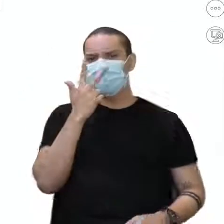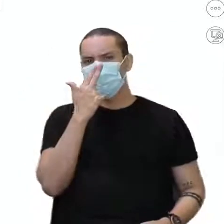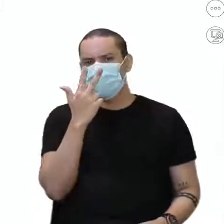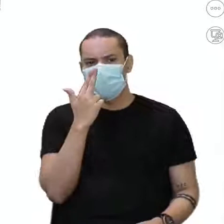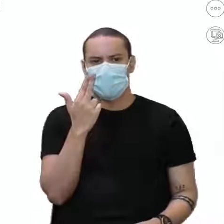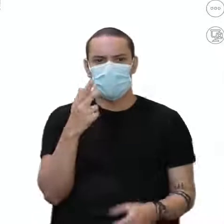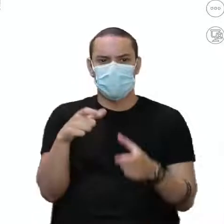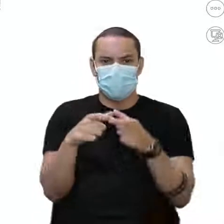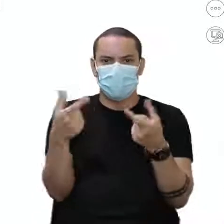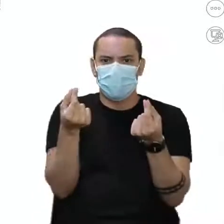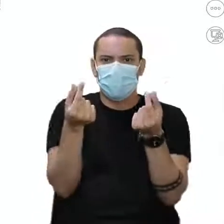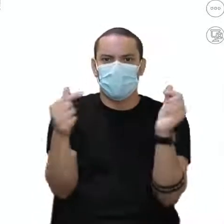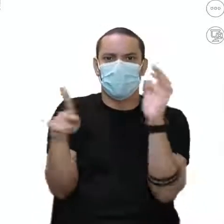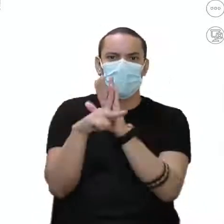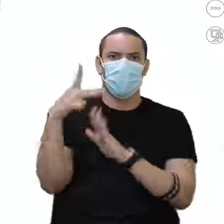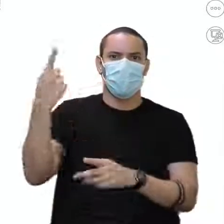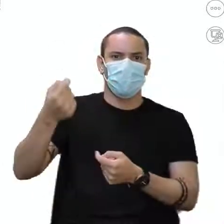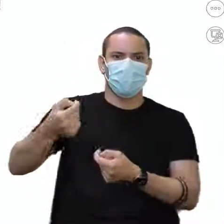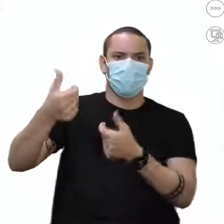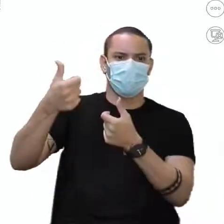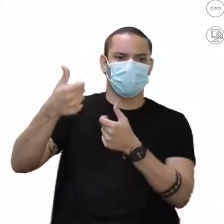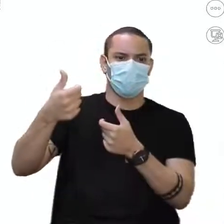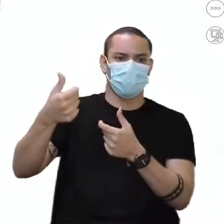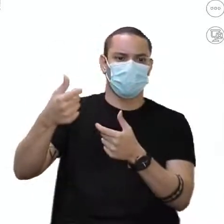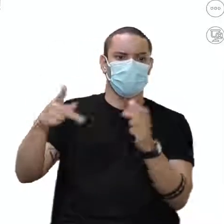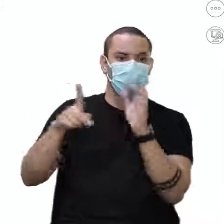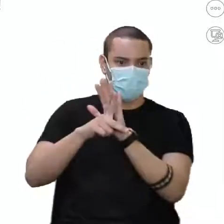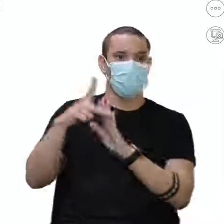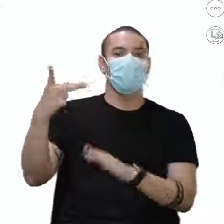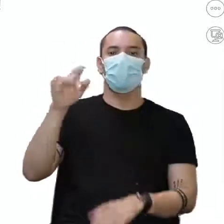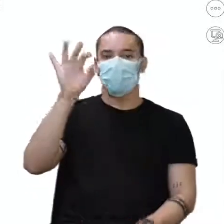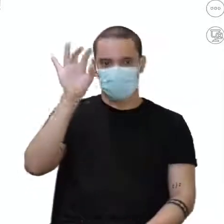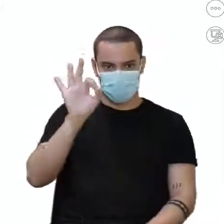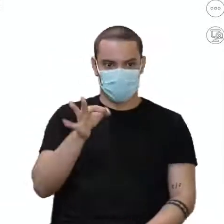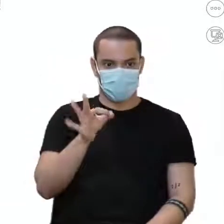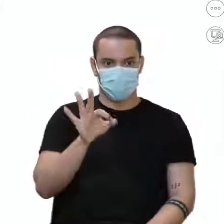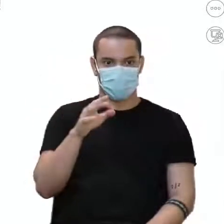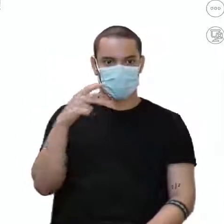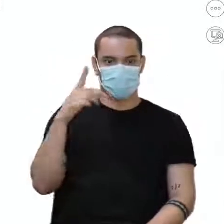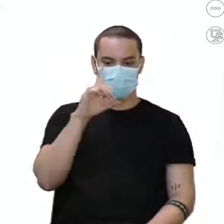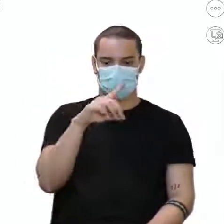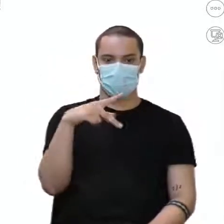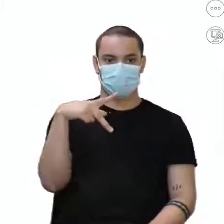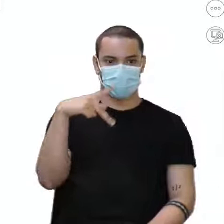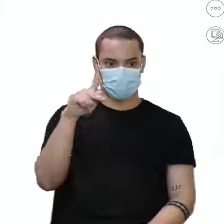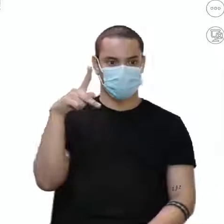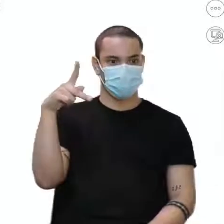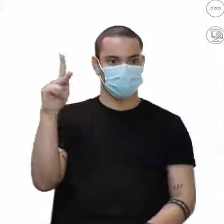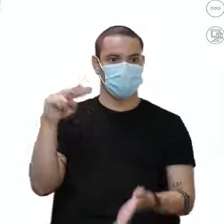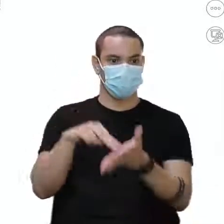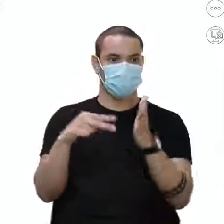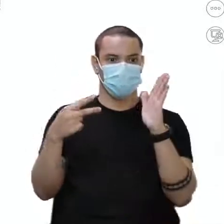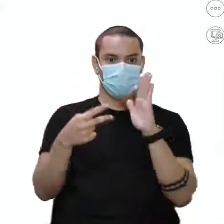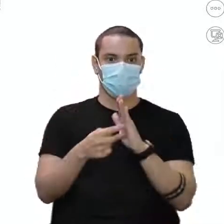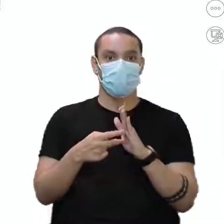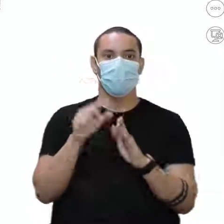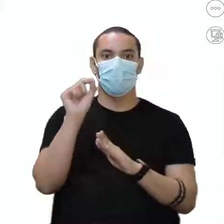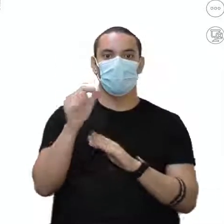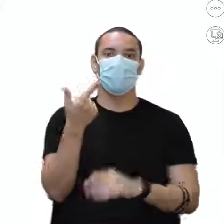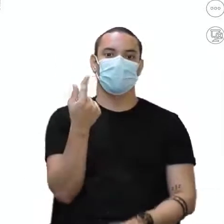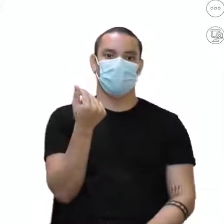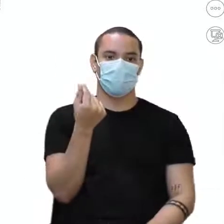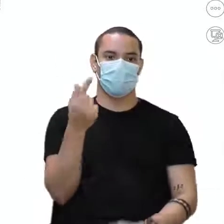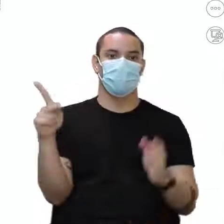questão da moeda de lá, a moeda deles. Né? E realmente é. Esse DKK significa coroa dinamarquesa,